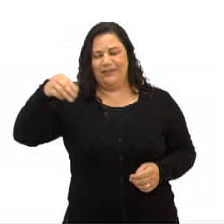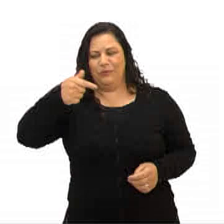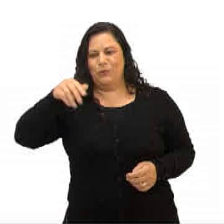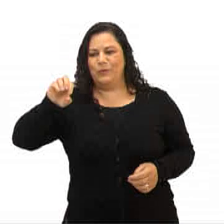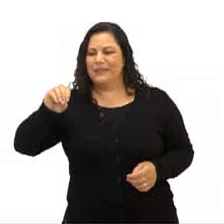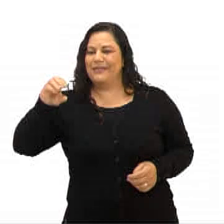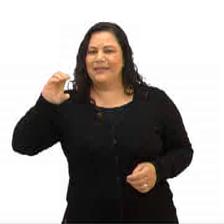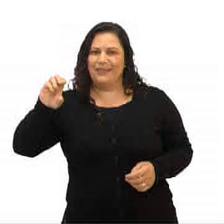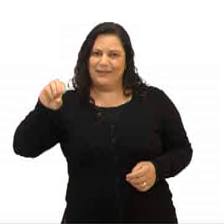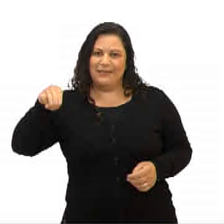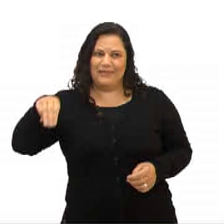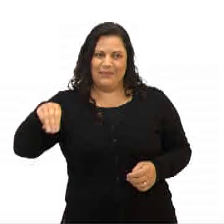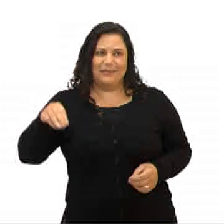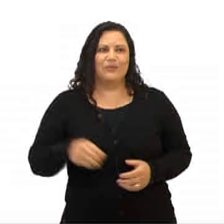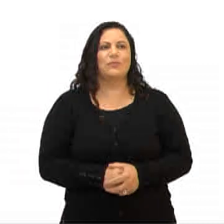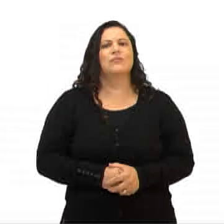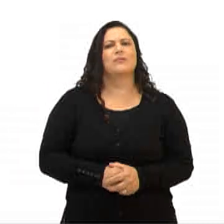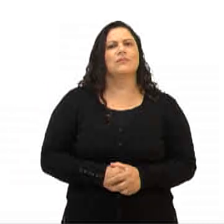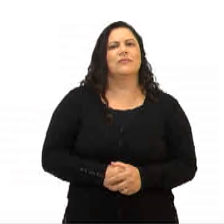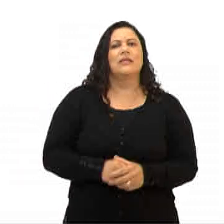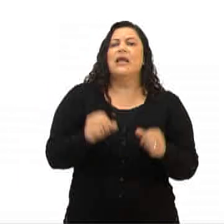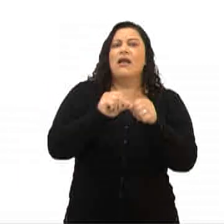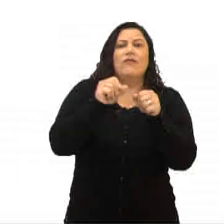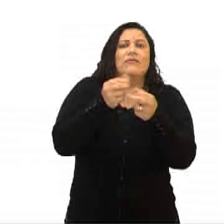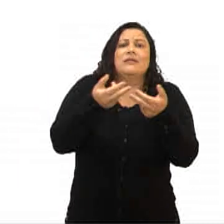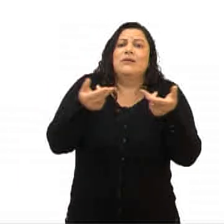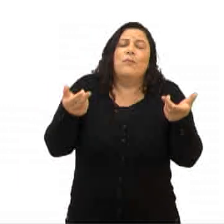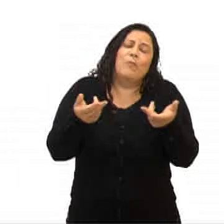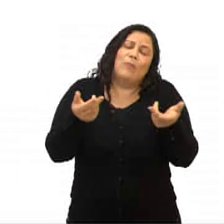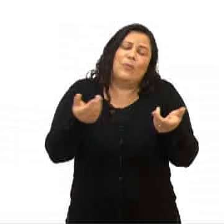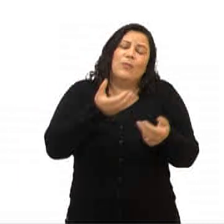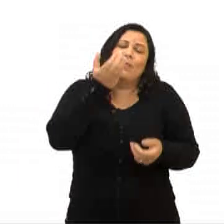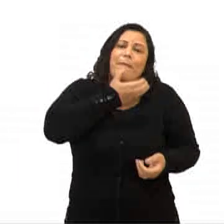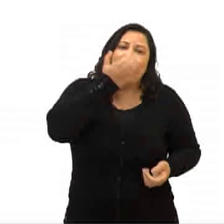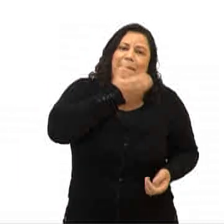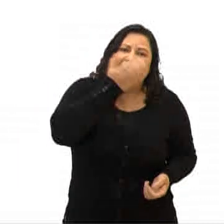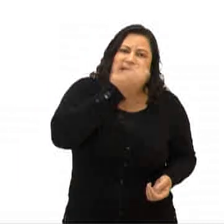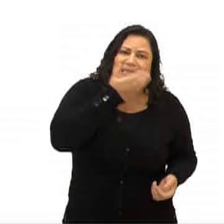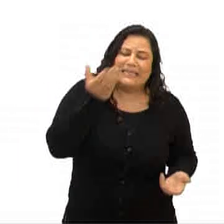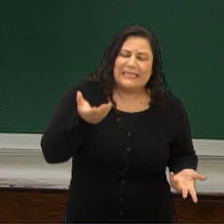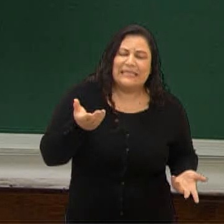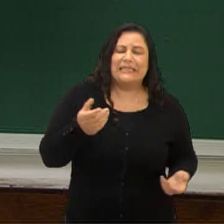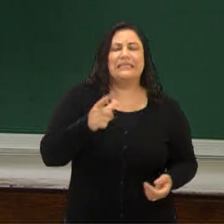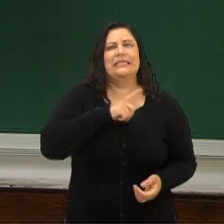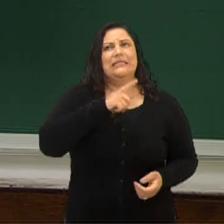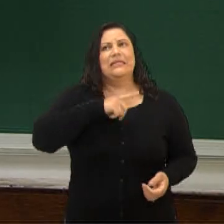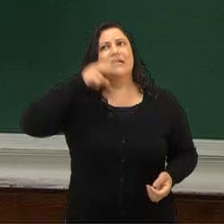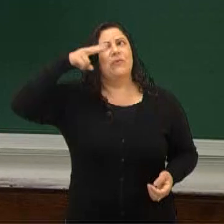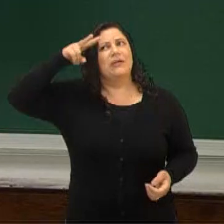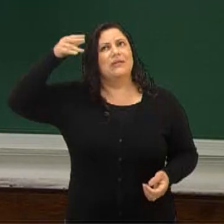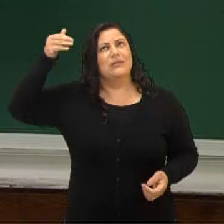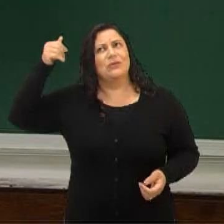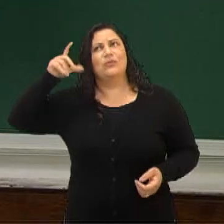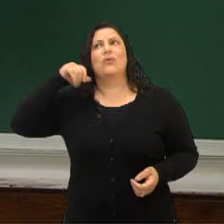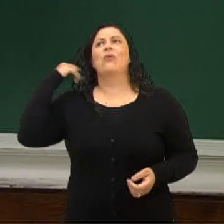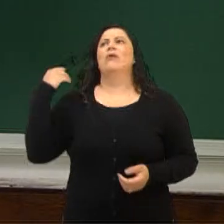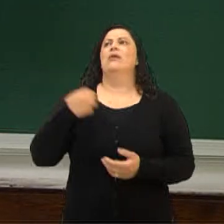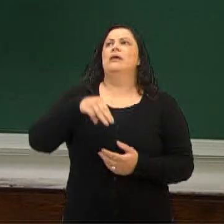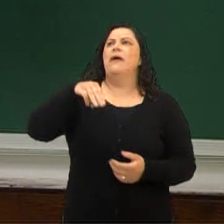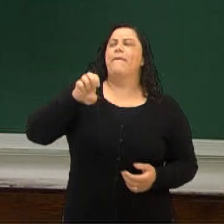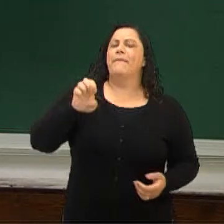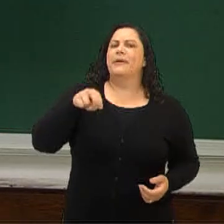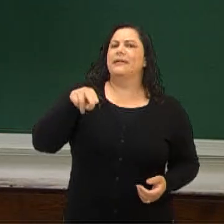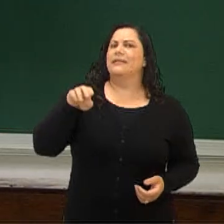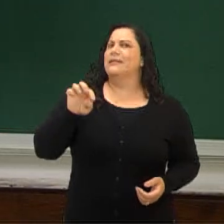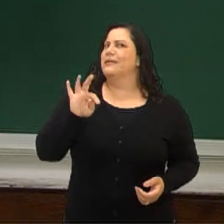bem famoso, porque ele reproduziu muito com maçãs. Ele tem até um caso com Manet, que ele recebeu